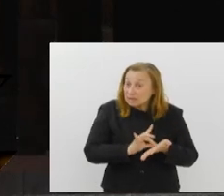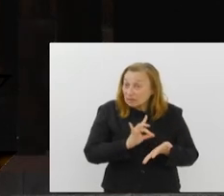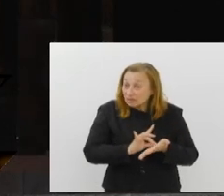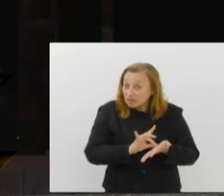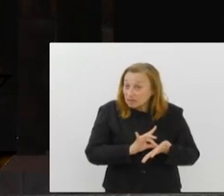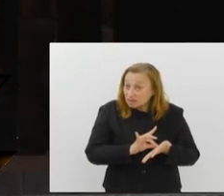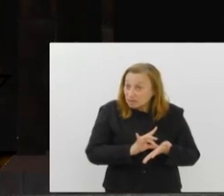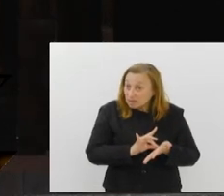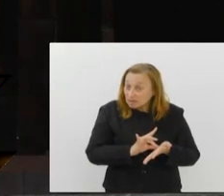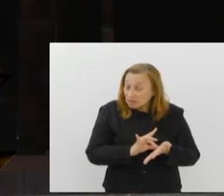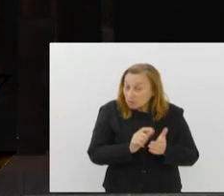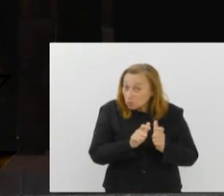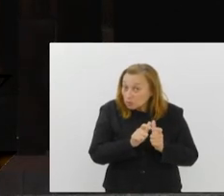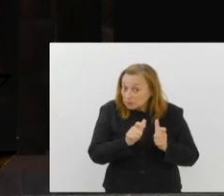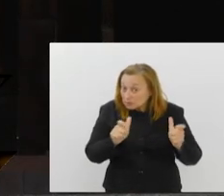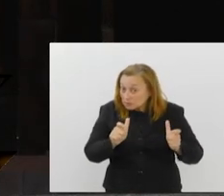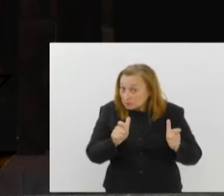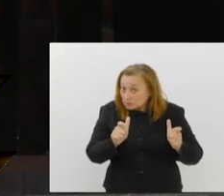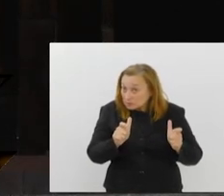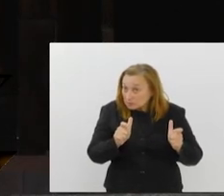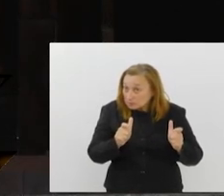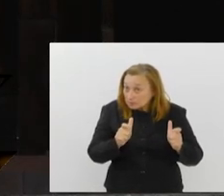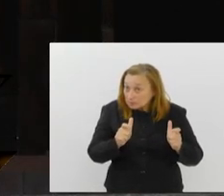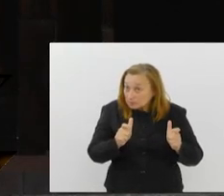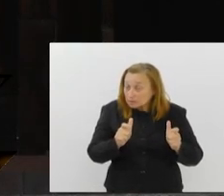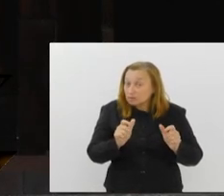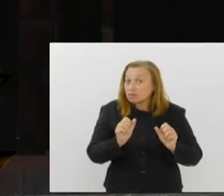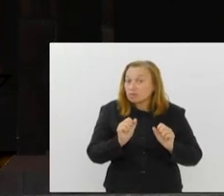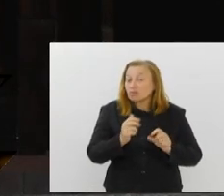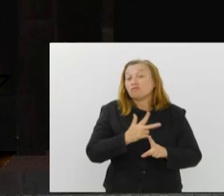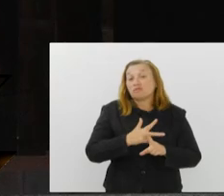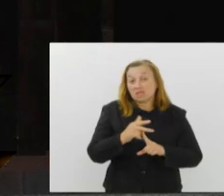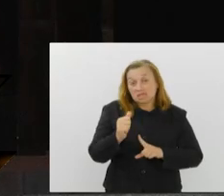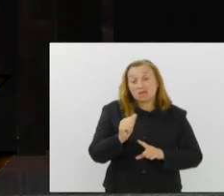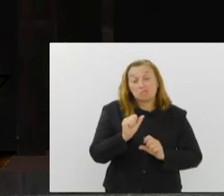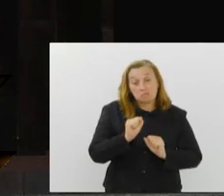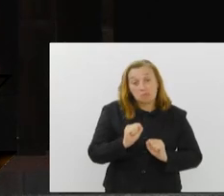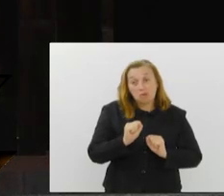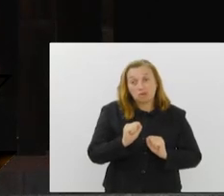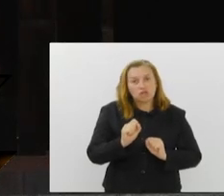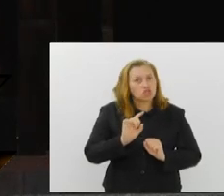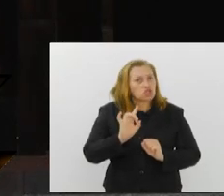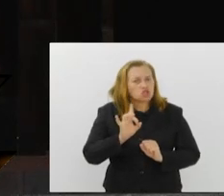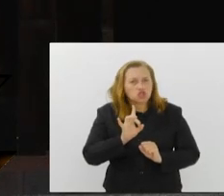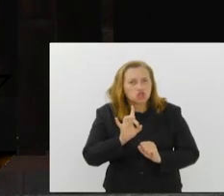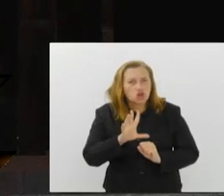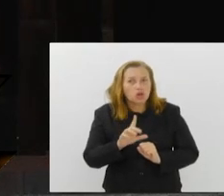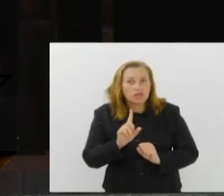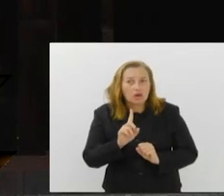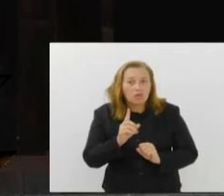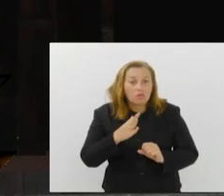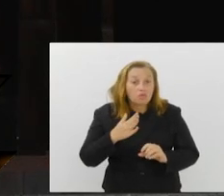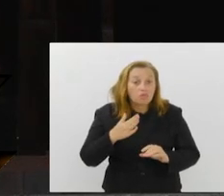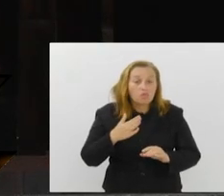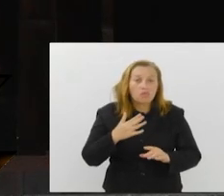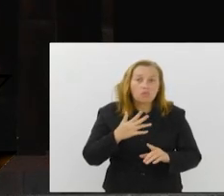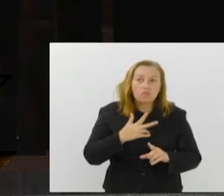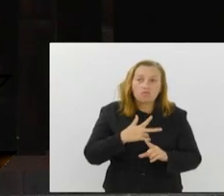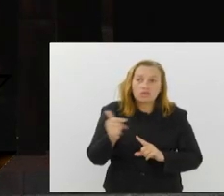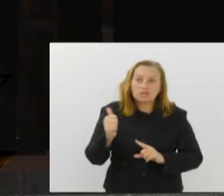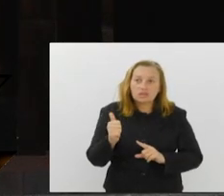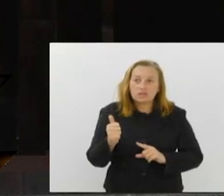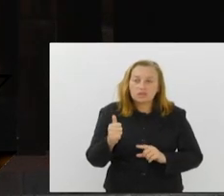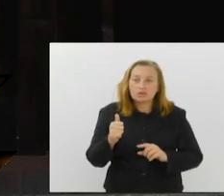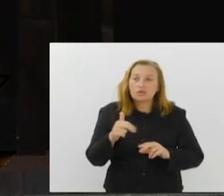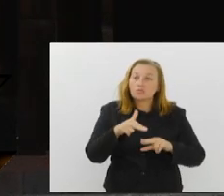estão tão enormes ficam Invencíveis e eles só não passaram e não passarão em razão da